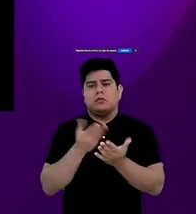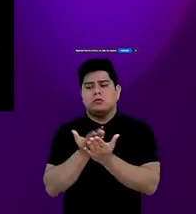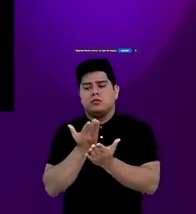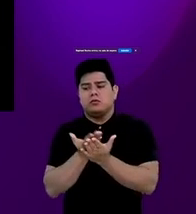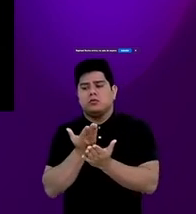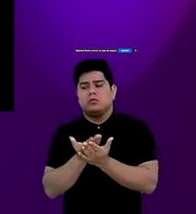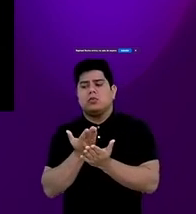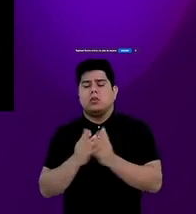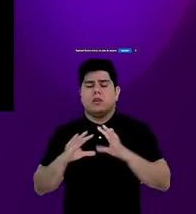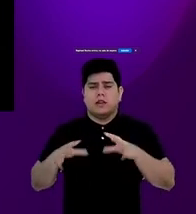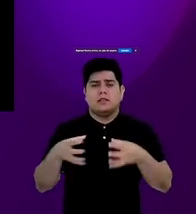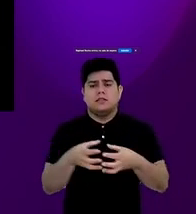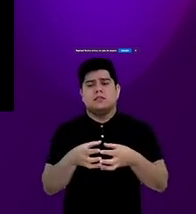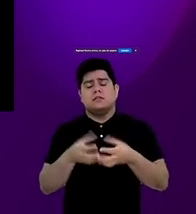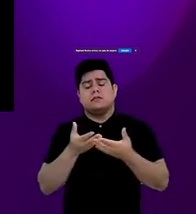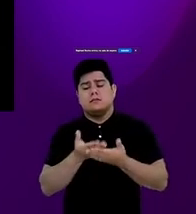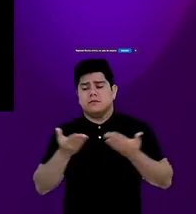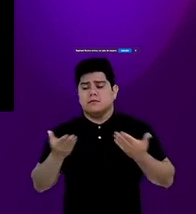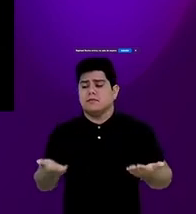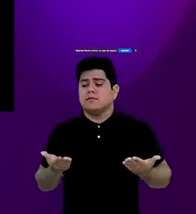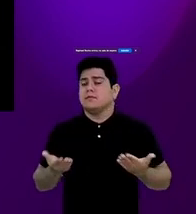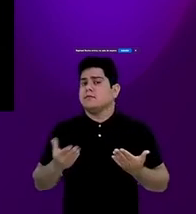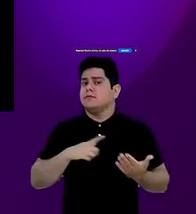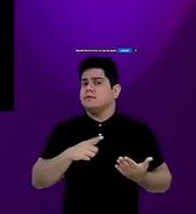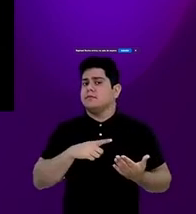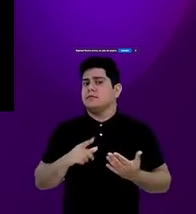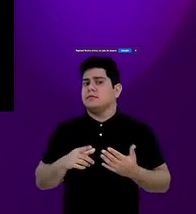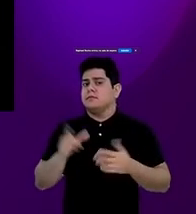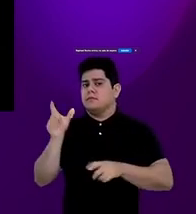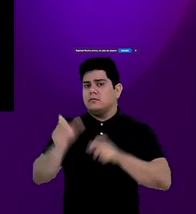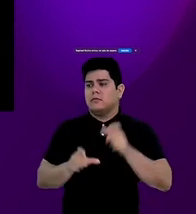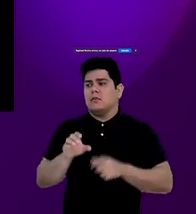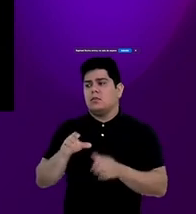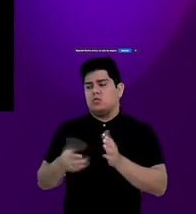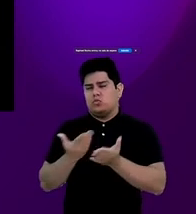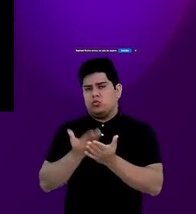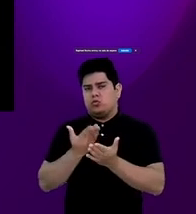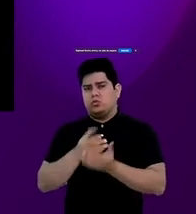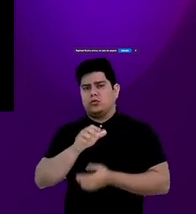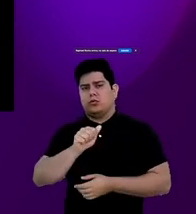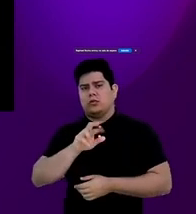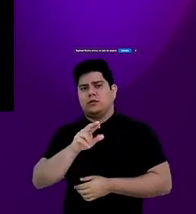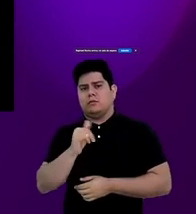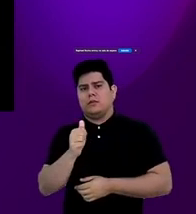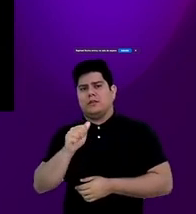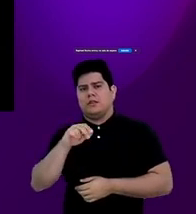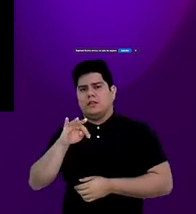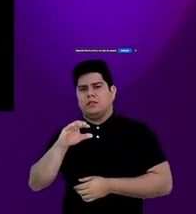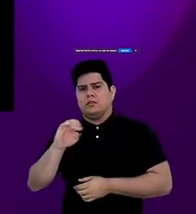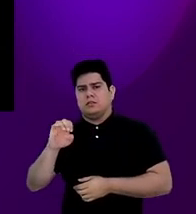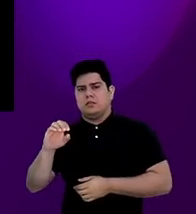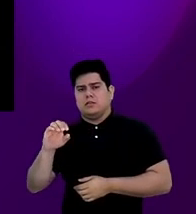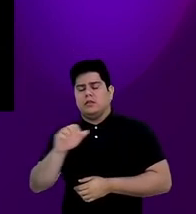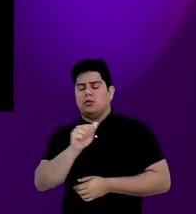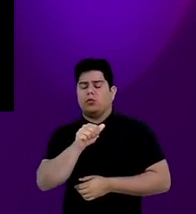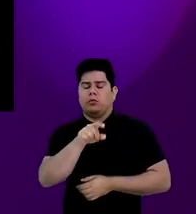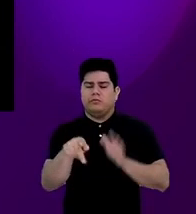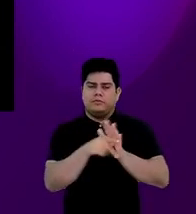grupo de pacientes que foi tratado com o construto CAR-T anti-CD19, no caso aqui, o Axicel.